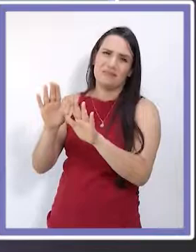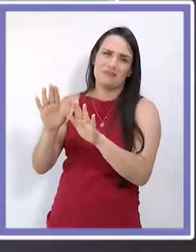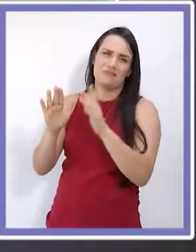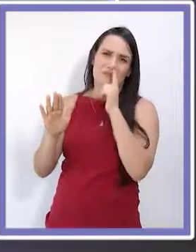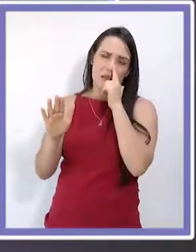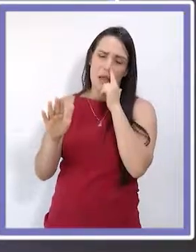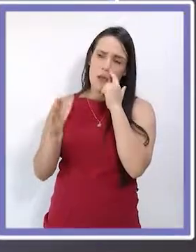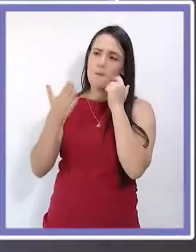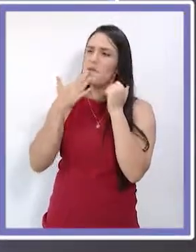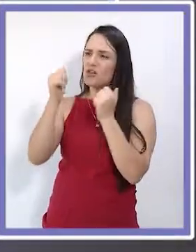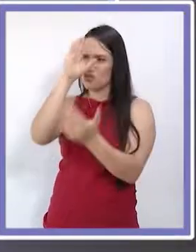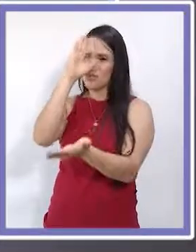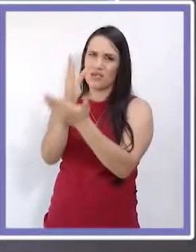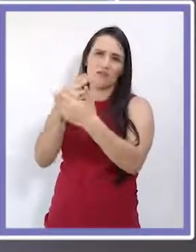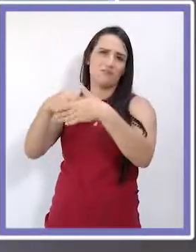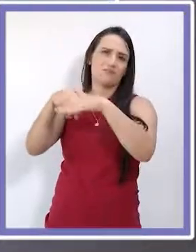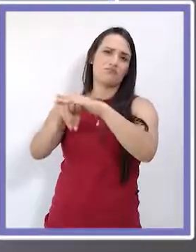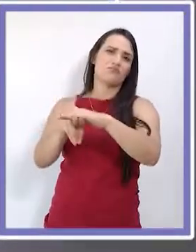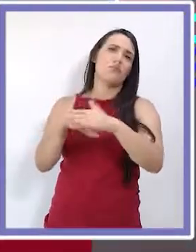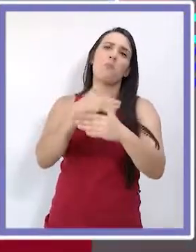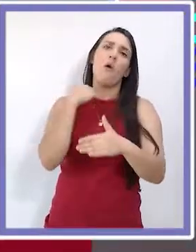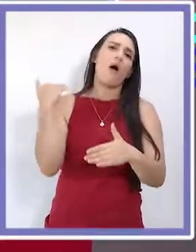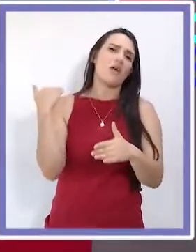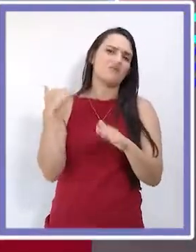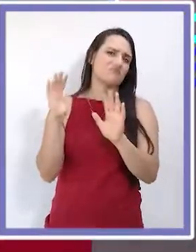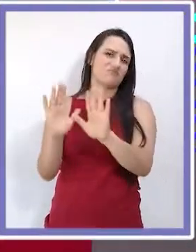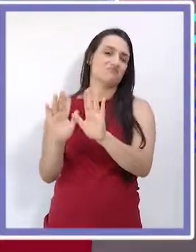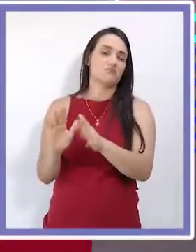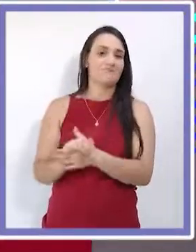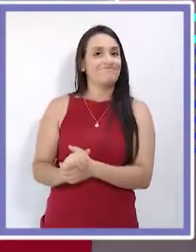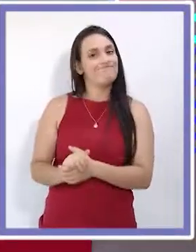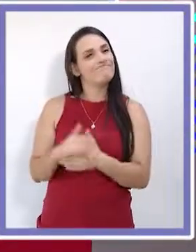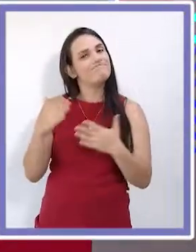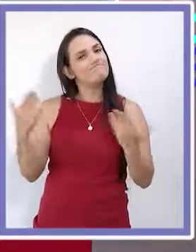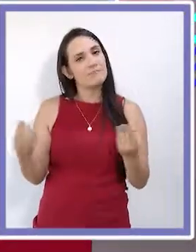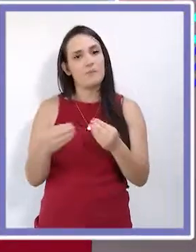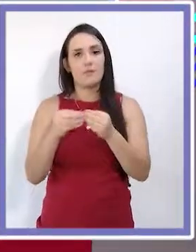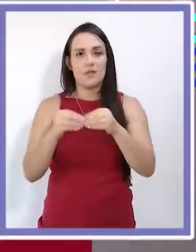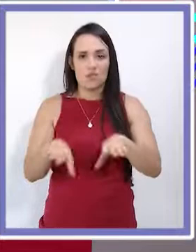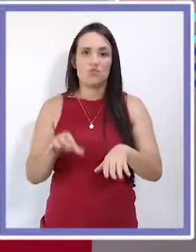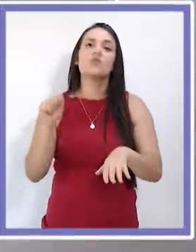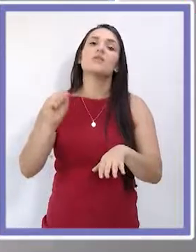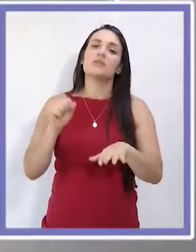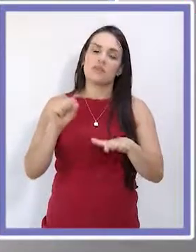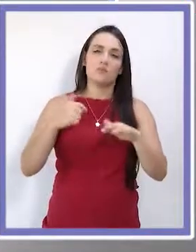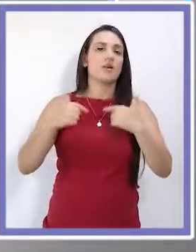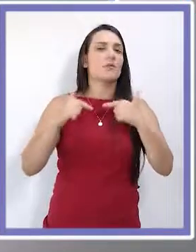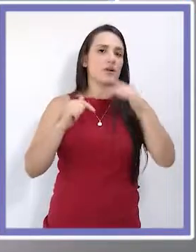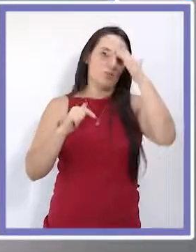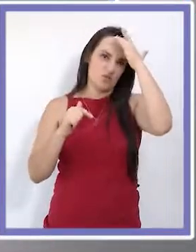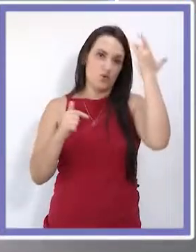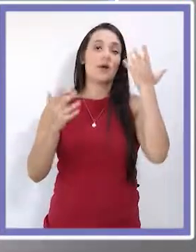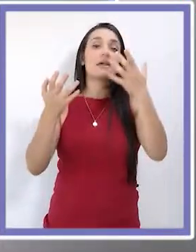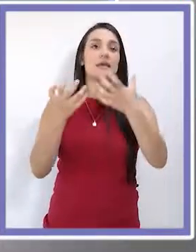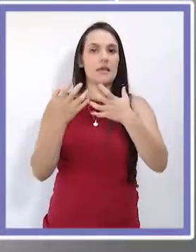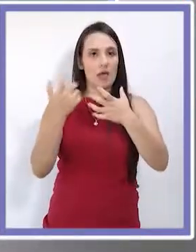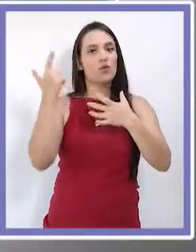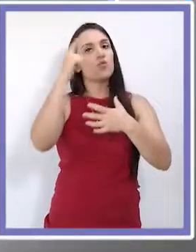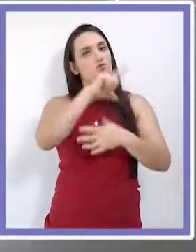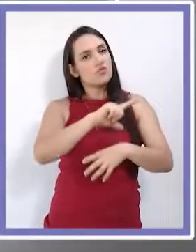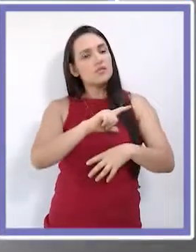optando por não tomar nenhuma decisão. E isso interfere diretamente no